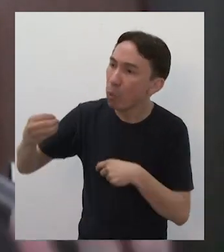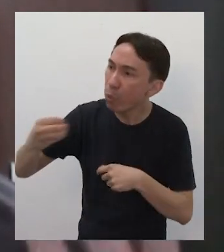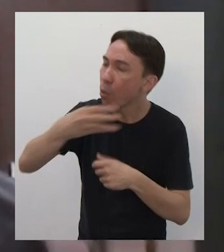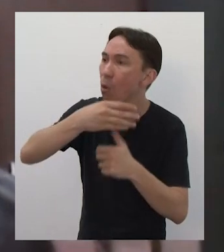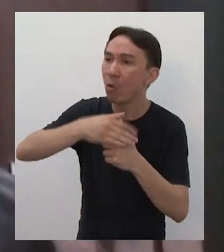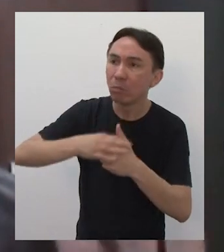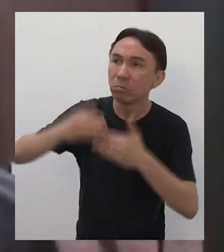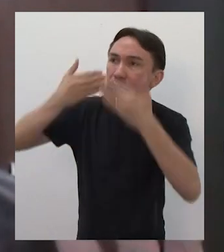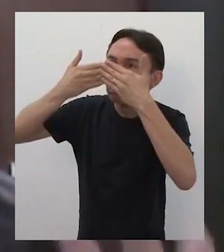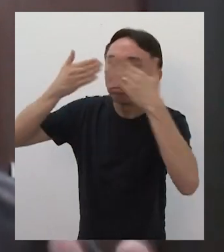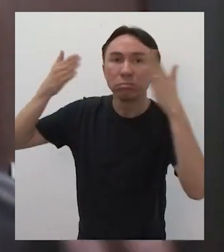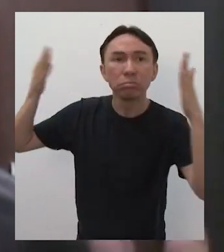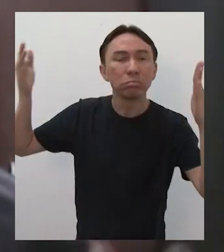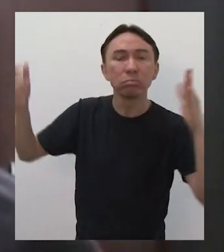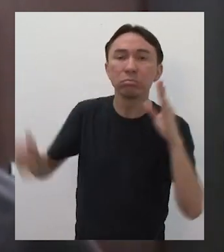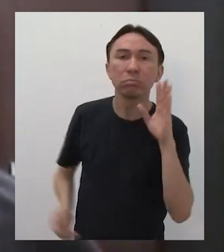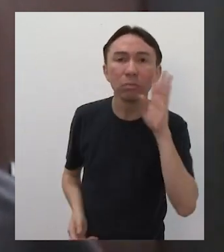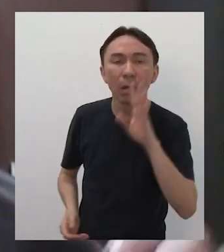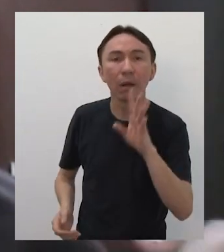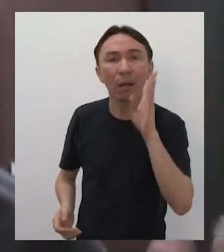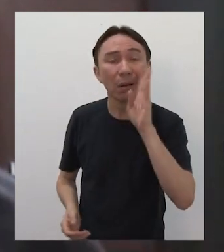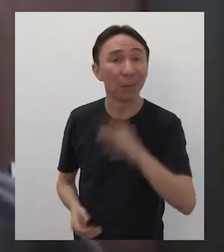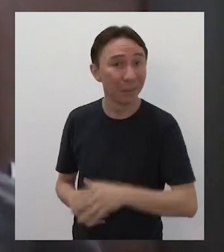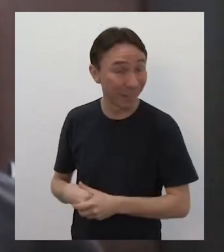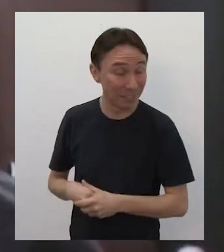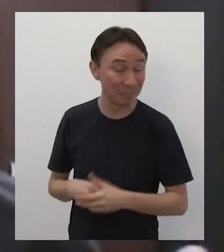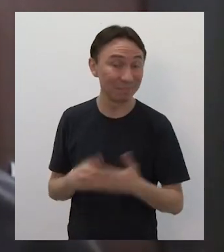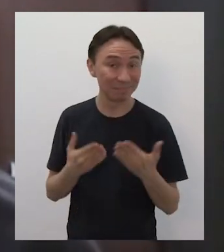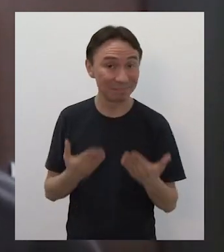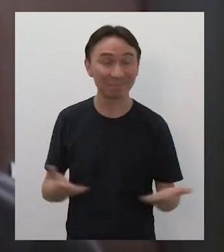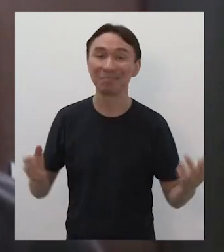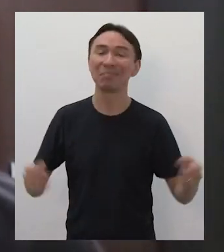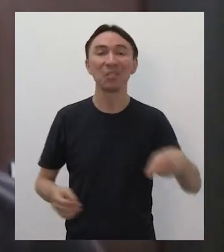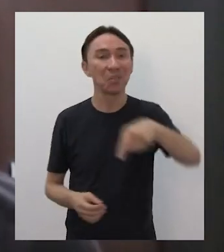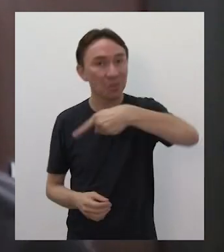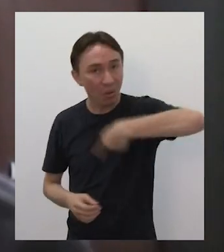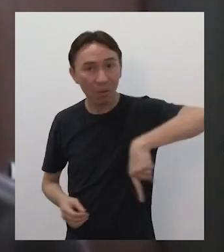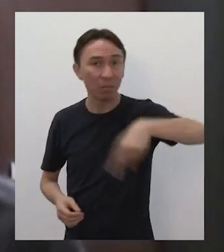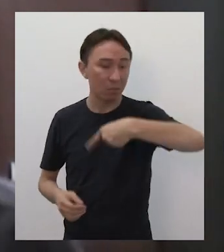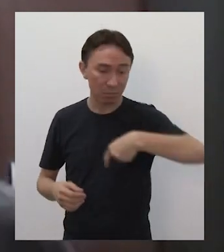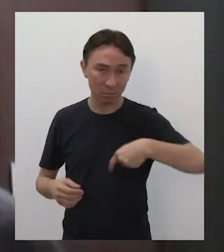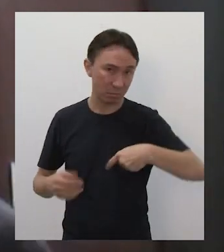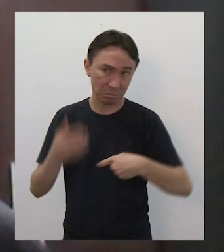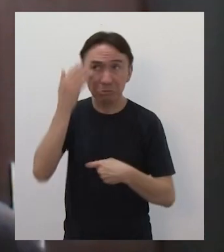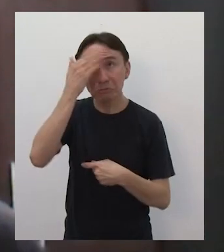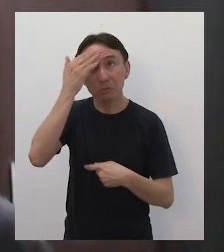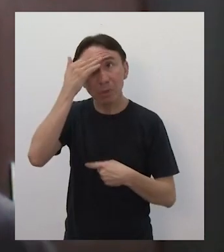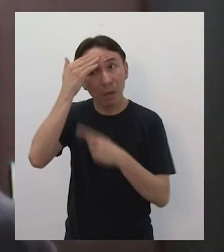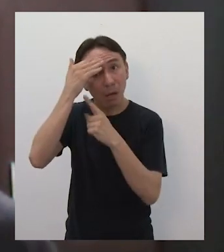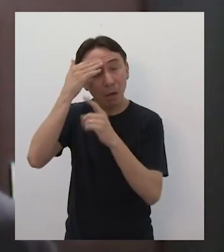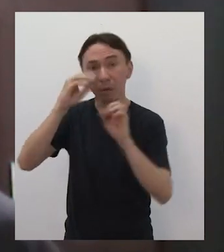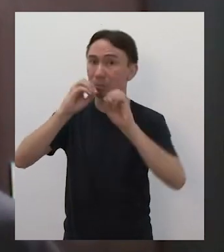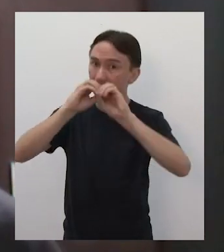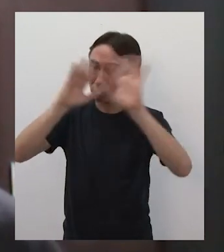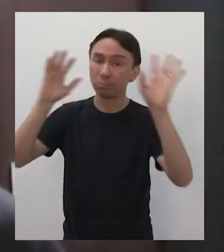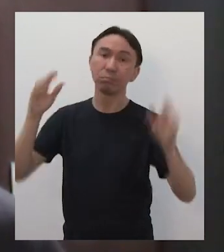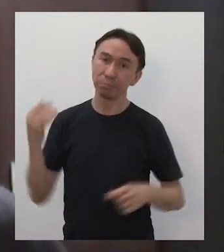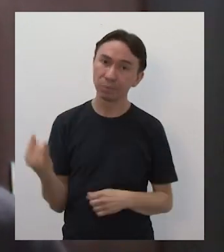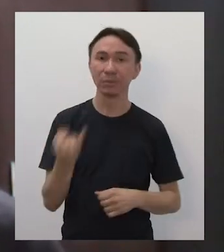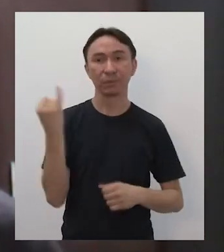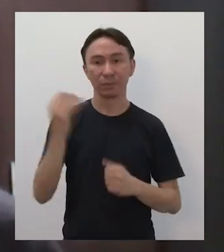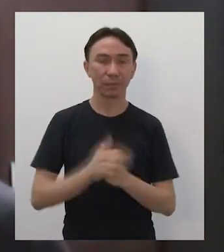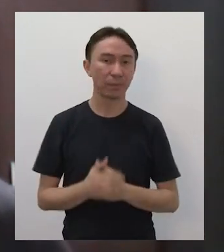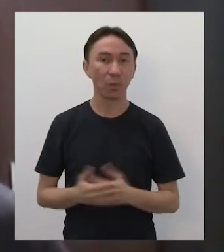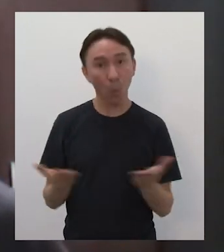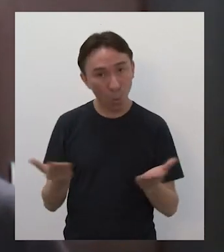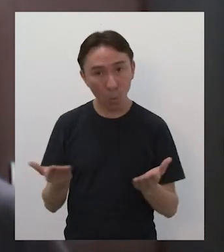Né? E a gente tem que ter sempre essa noção. Hoje, eu trabalho dentro de